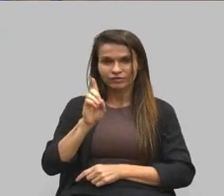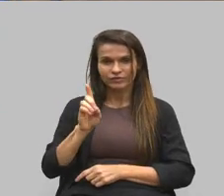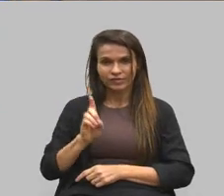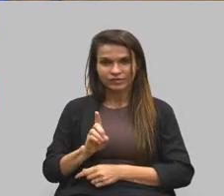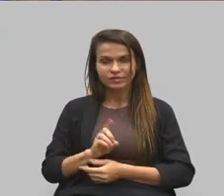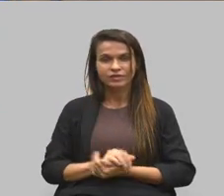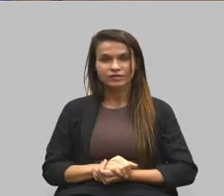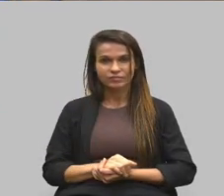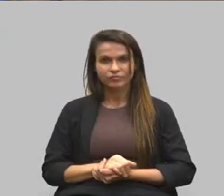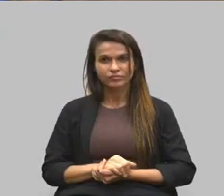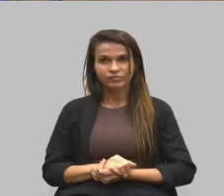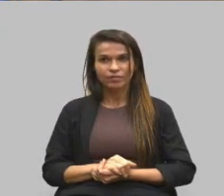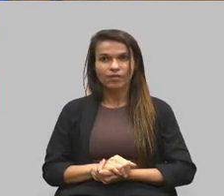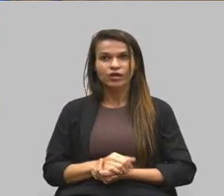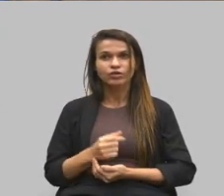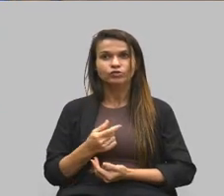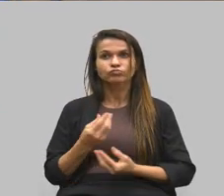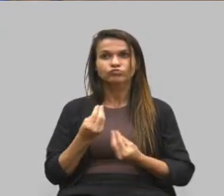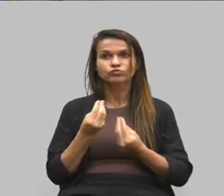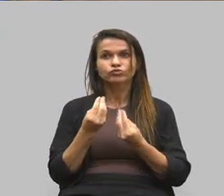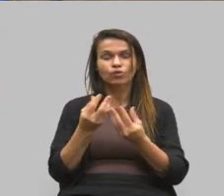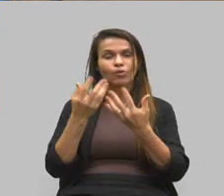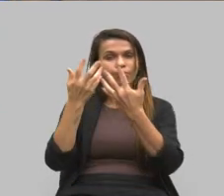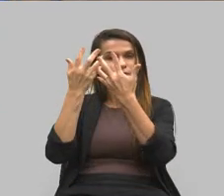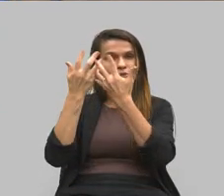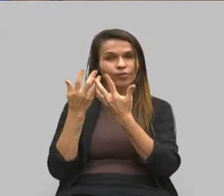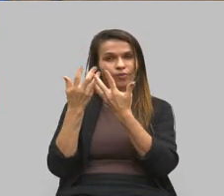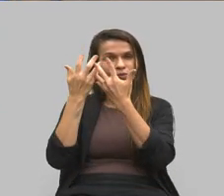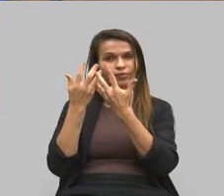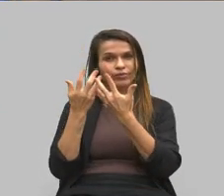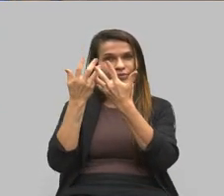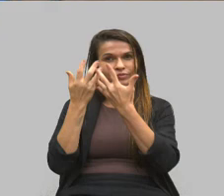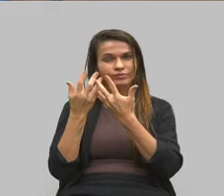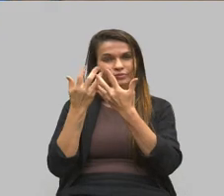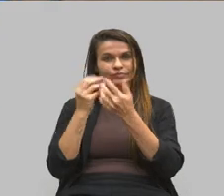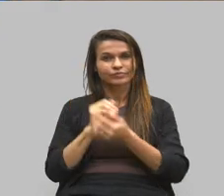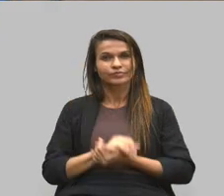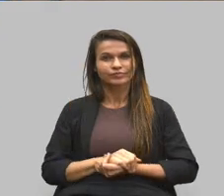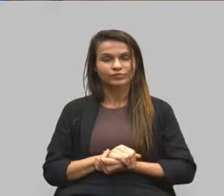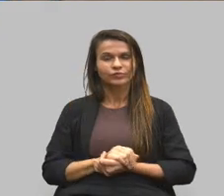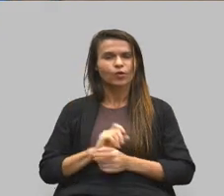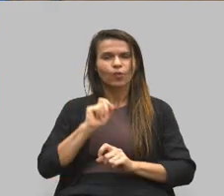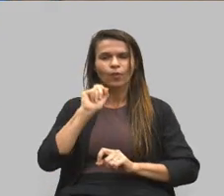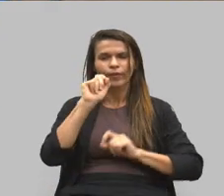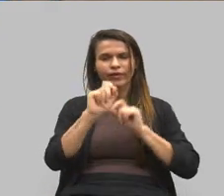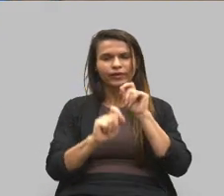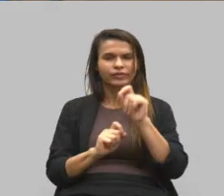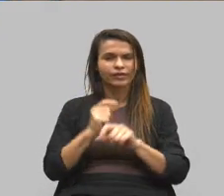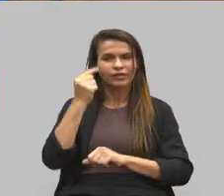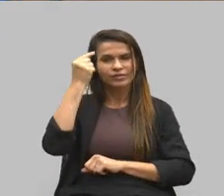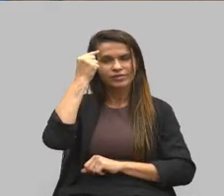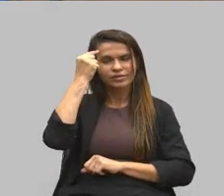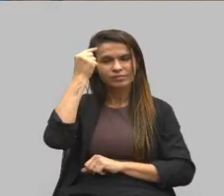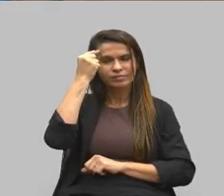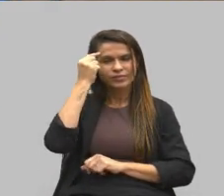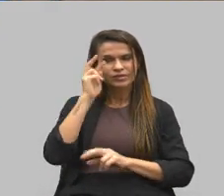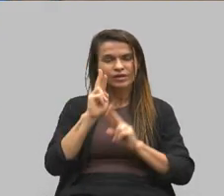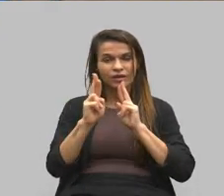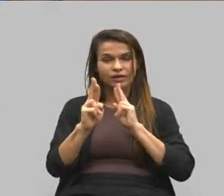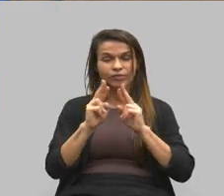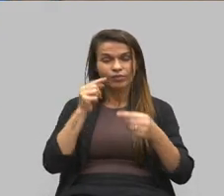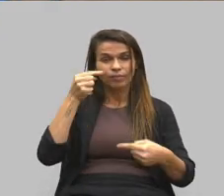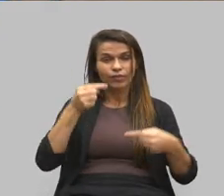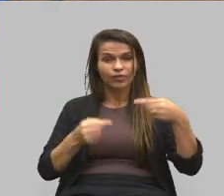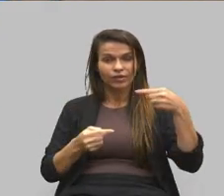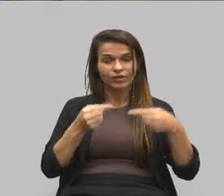eu deixo um questionamento o que tem sido pensado em relação à políticas